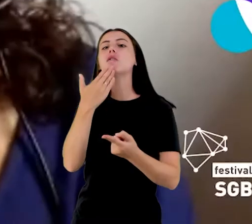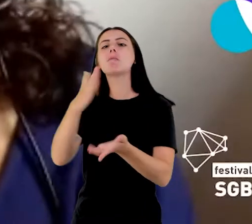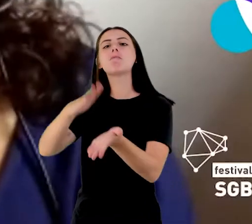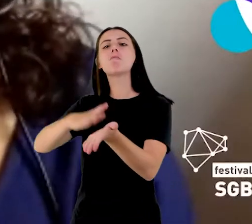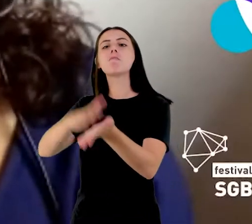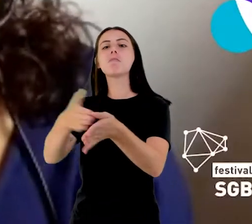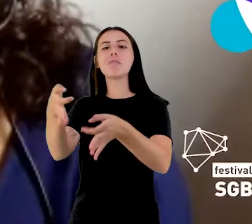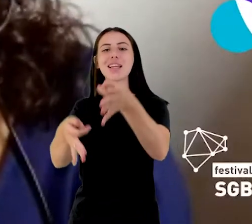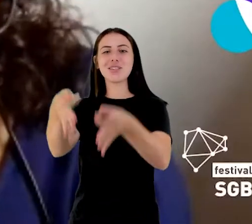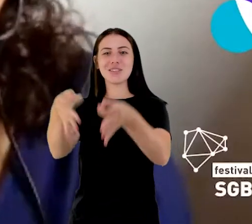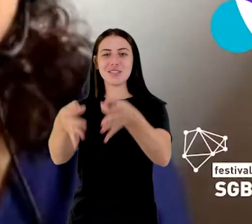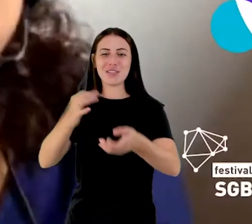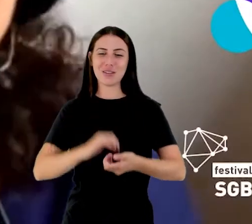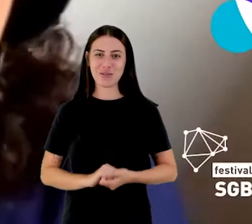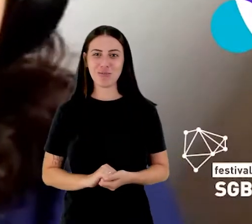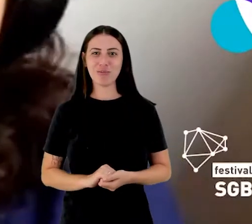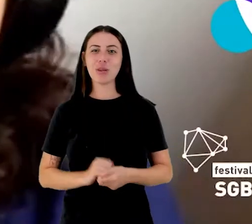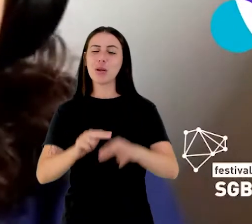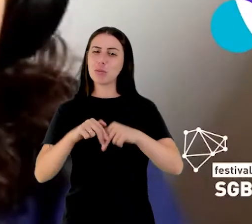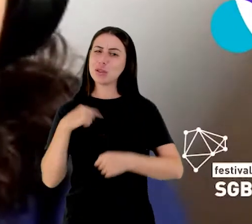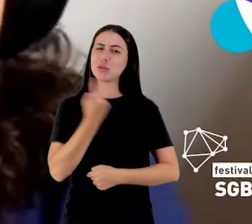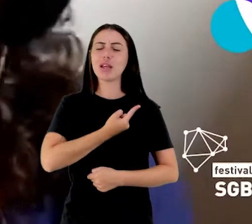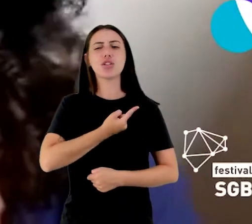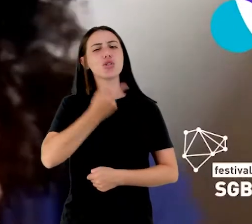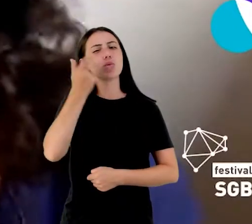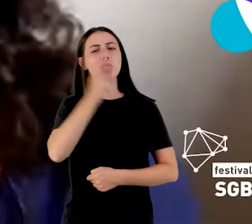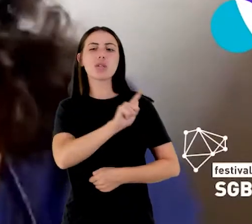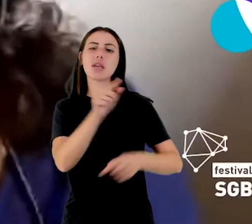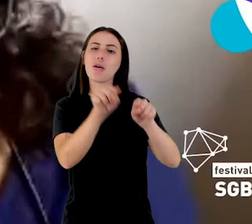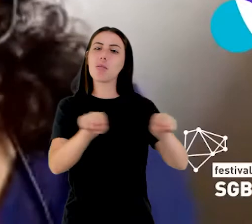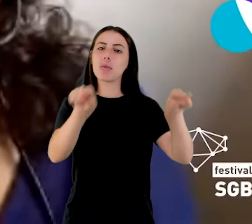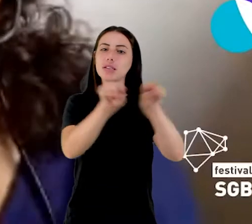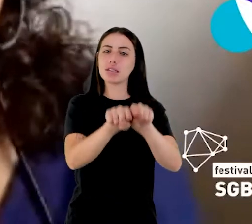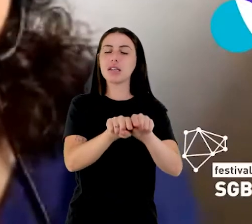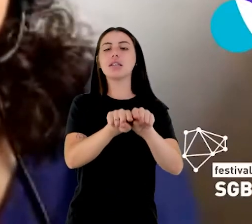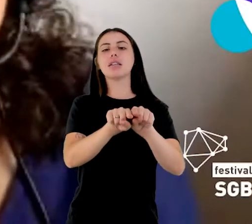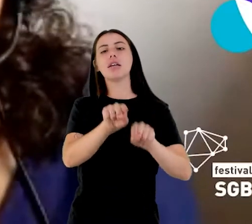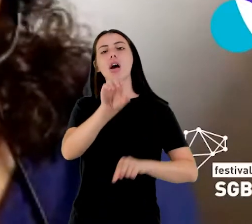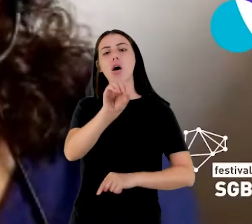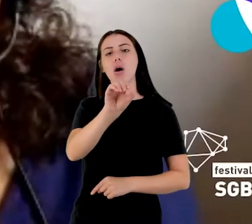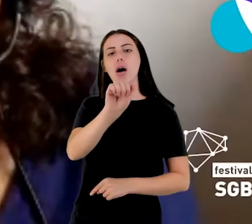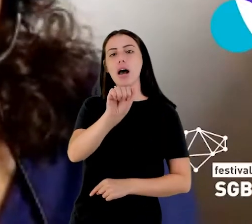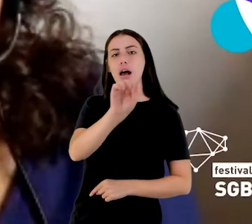também poderia ser um dispositivo a serviço da justiça, né? E aí a gente foi buscar os órgãos